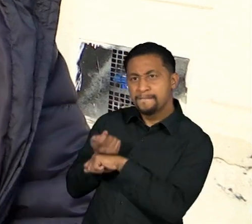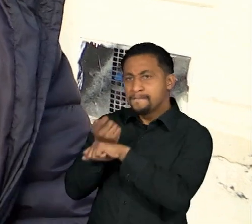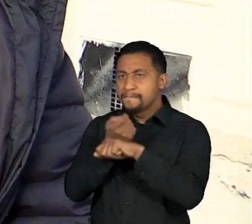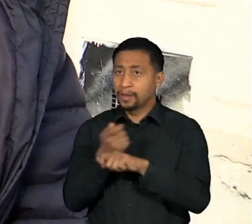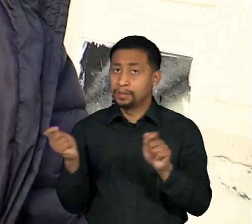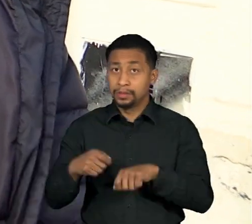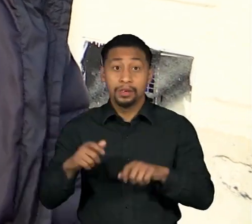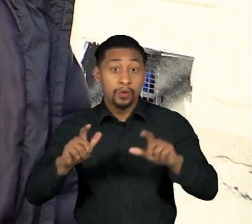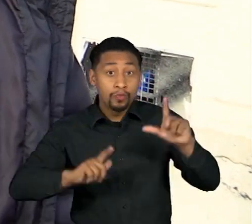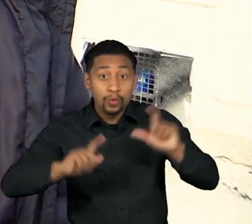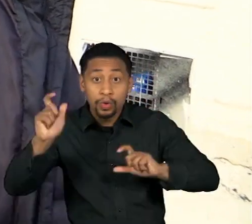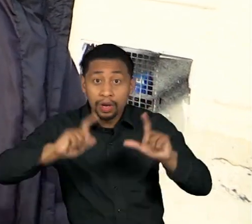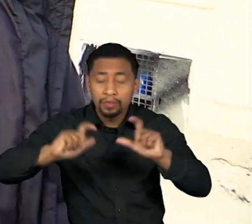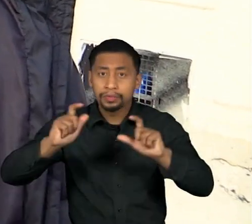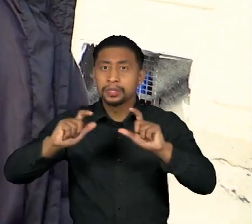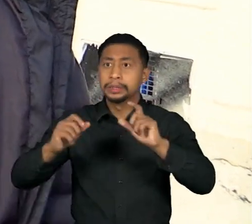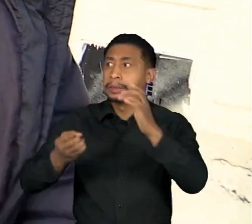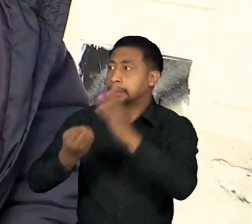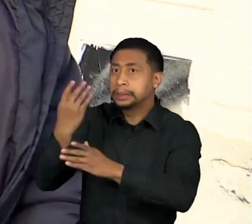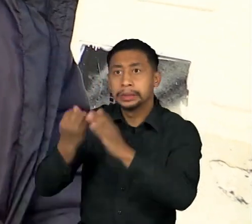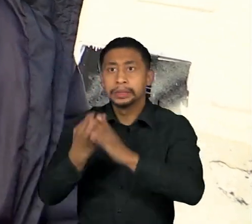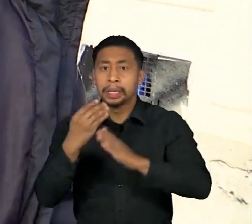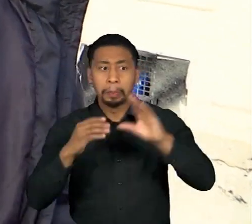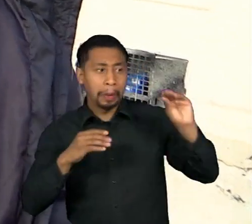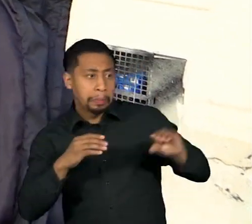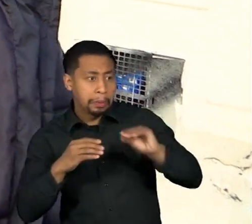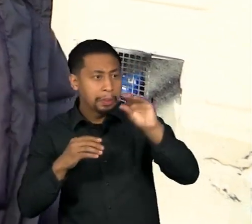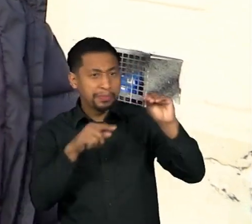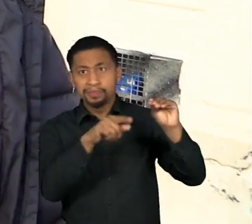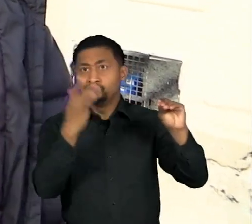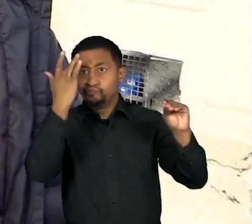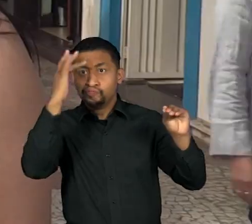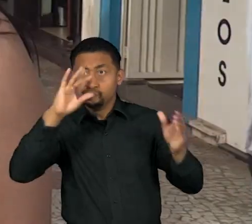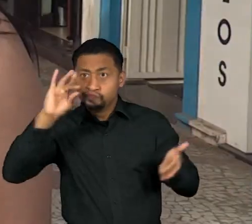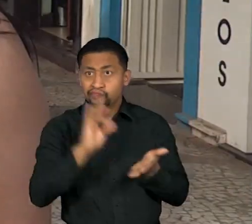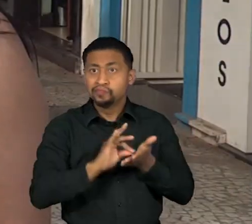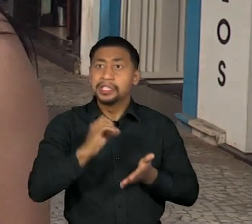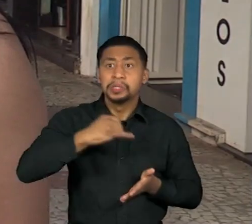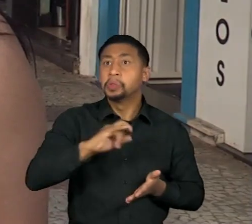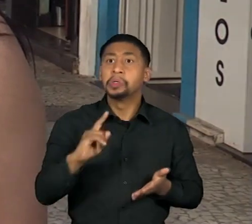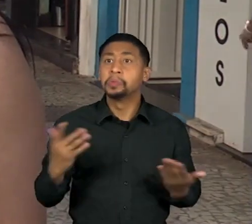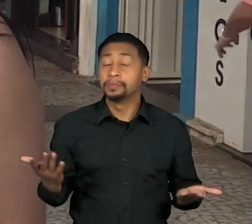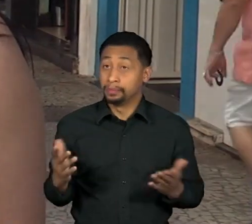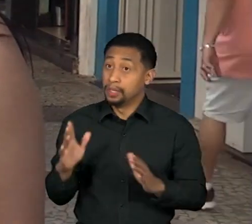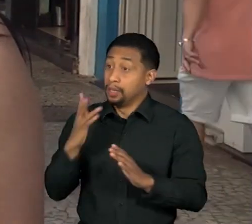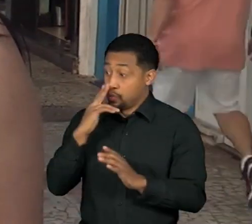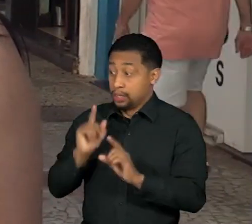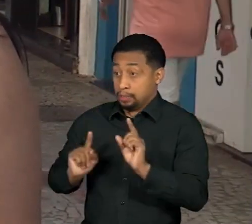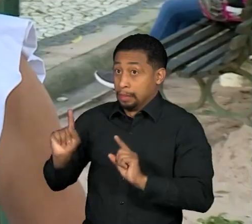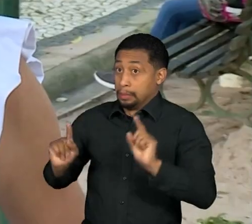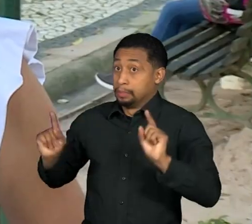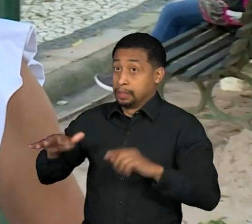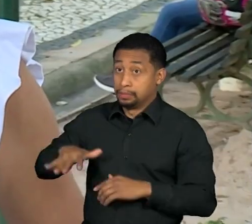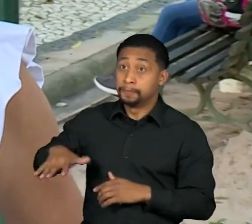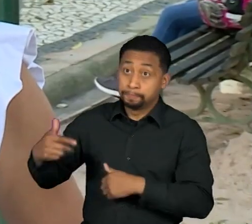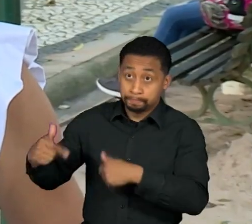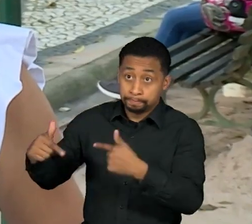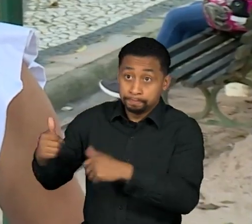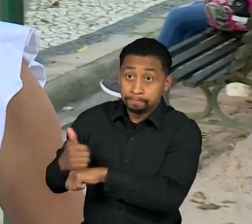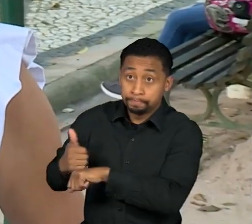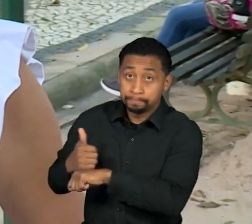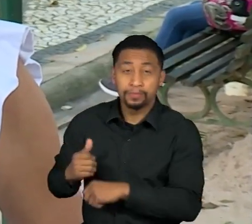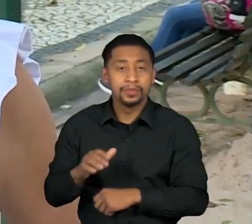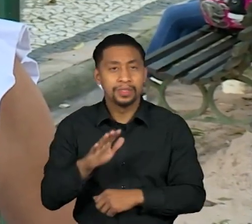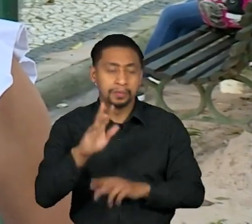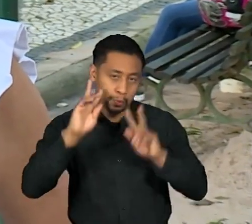Fotografia é montada, coisas são faladas e a gente não sabe se é verdade ou se não é. Eu acho que pode ser uma concorrência na área profissional. Mas eu acho que o